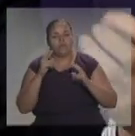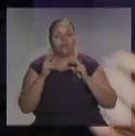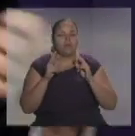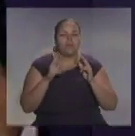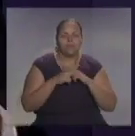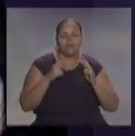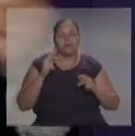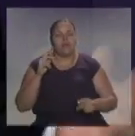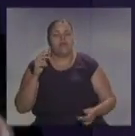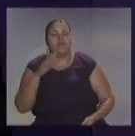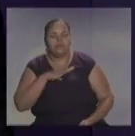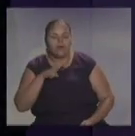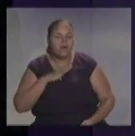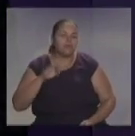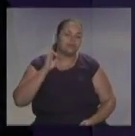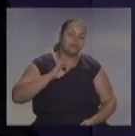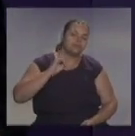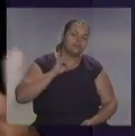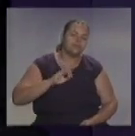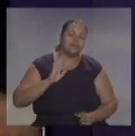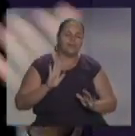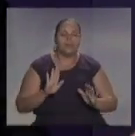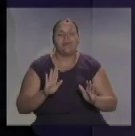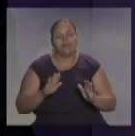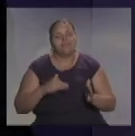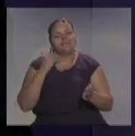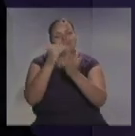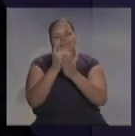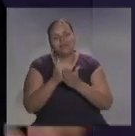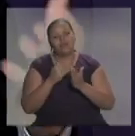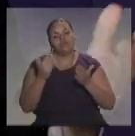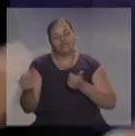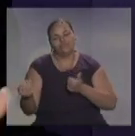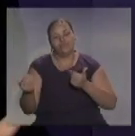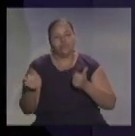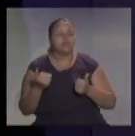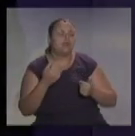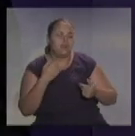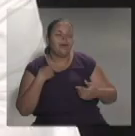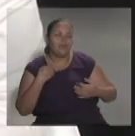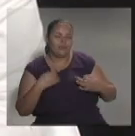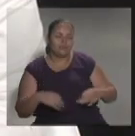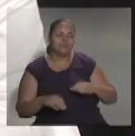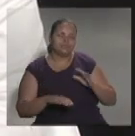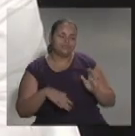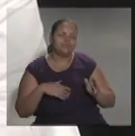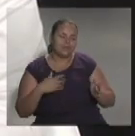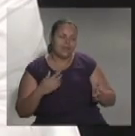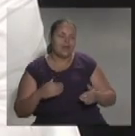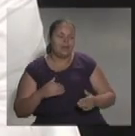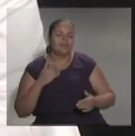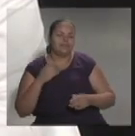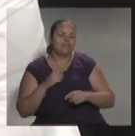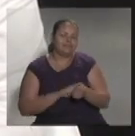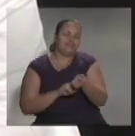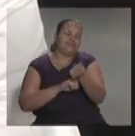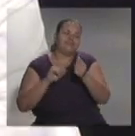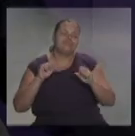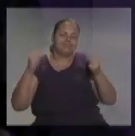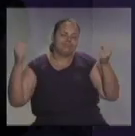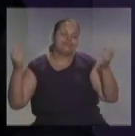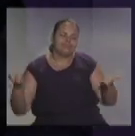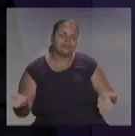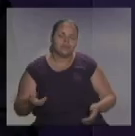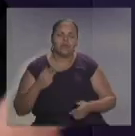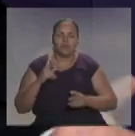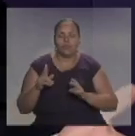briga com o Vasco e Flamengo, não briga por causa de... Mas potencializa. O jovem, o comportamento fica isso. alterado, né? É o